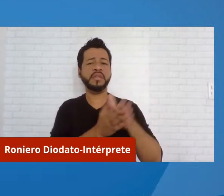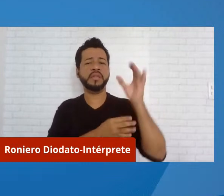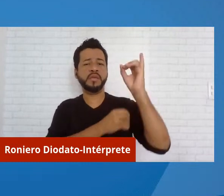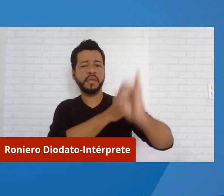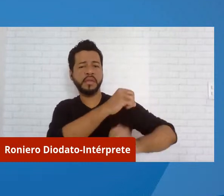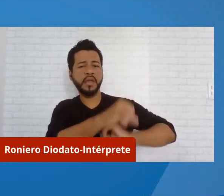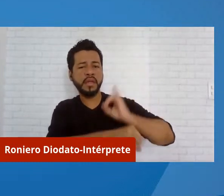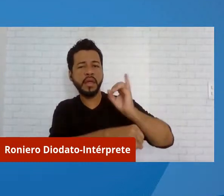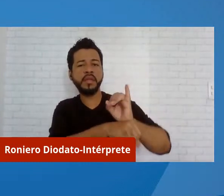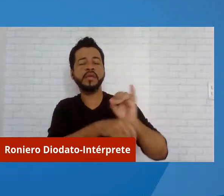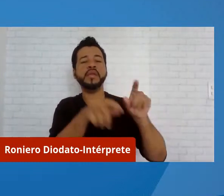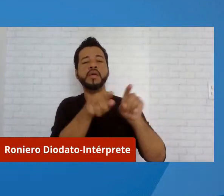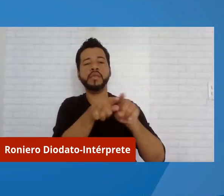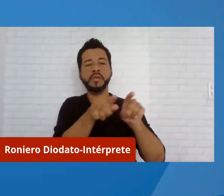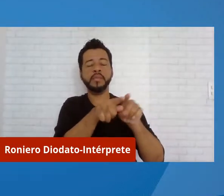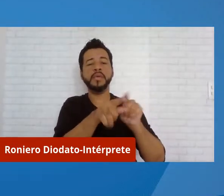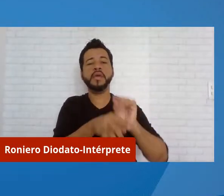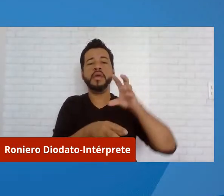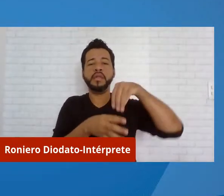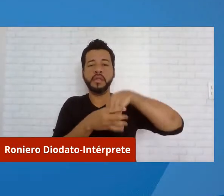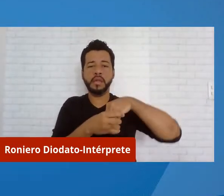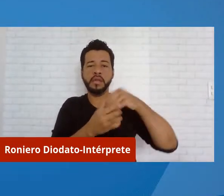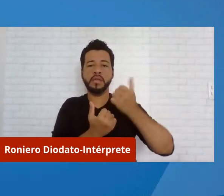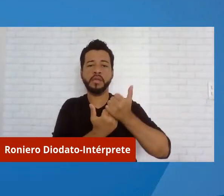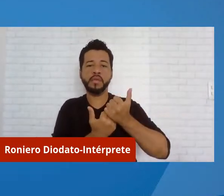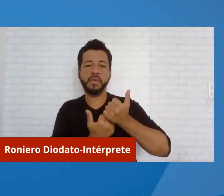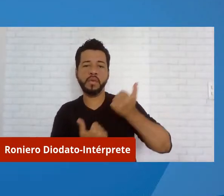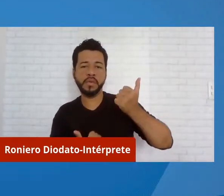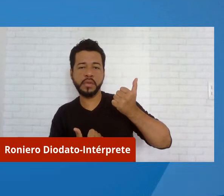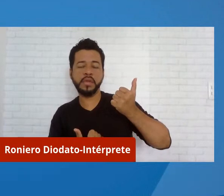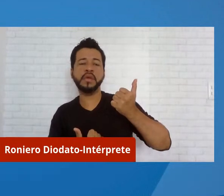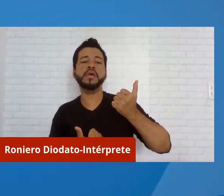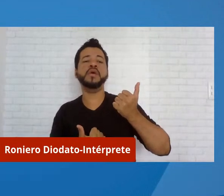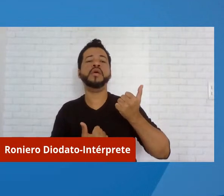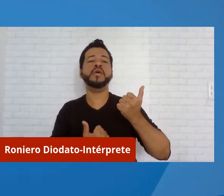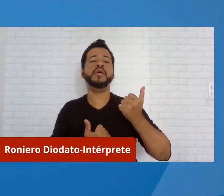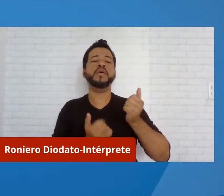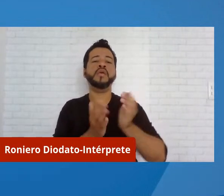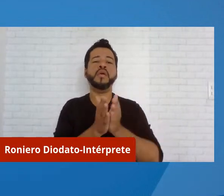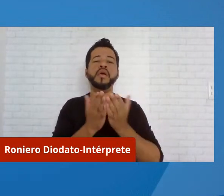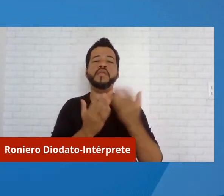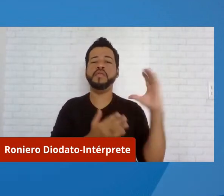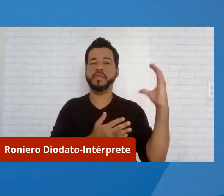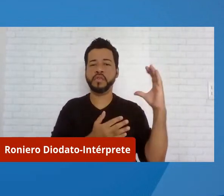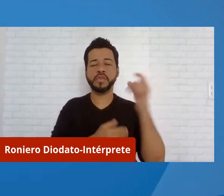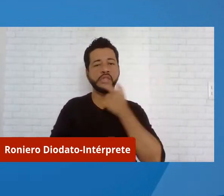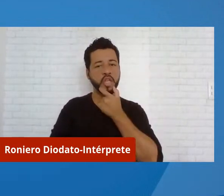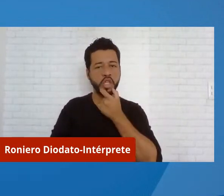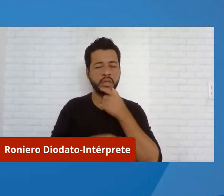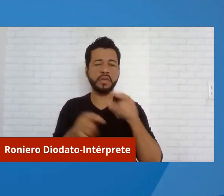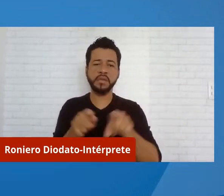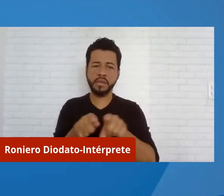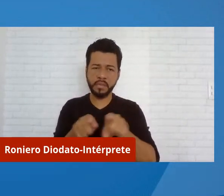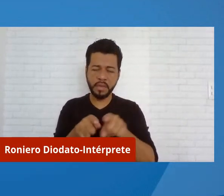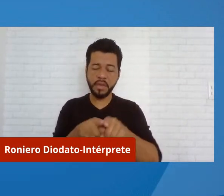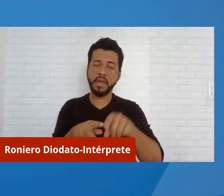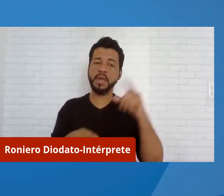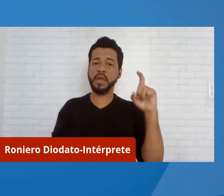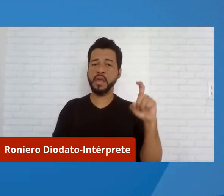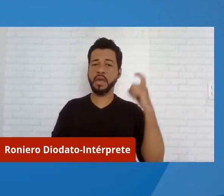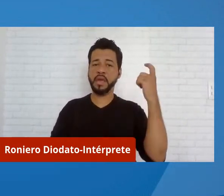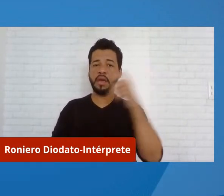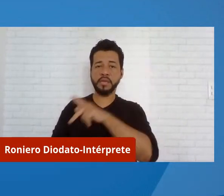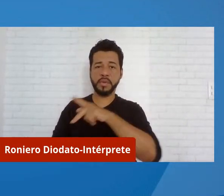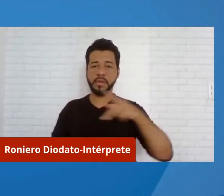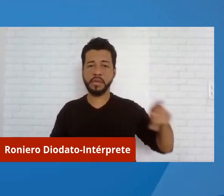é também membro do conselho editorial do periódico New Left Review, presidiu a ALAS,